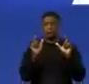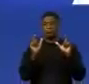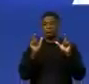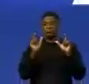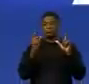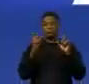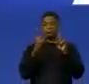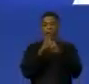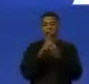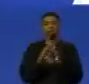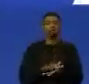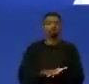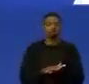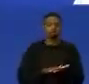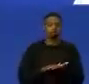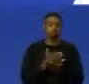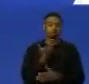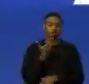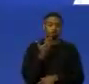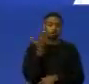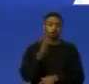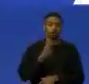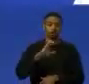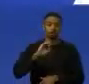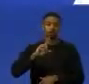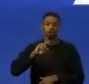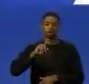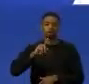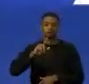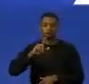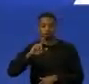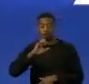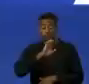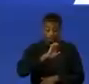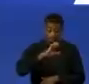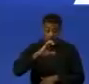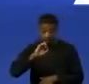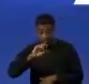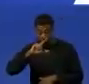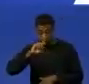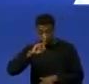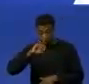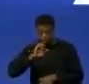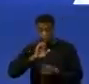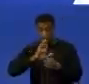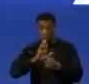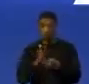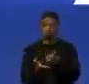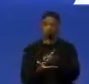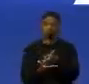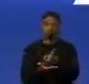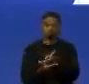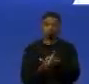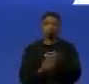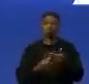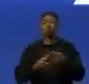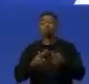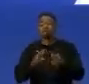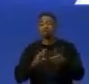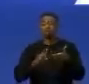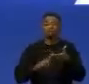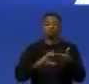Para variar, ecologia foi o tema que mais apareceu aqui na prova do Enem. Apareceram também coisas